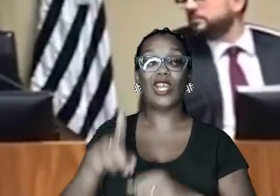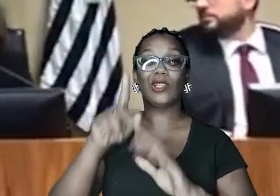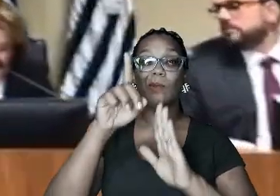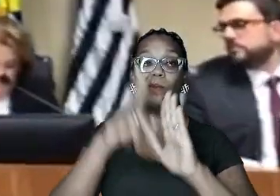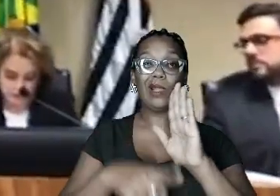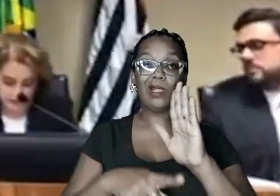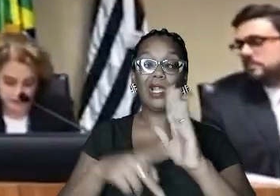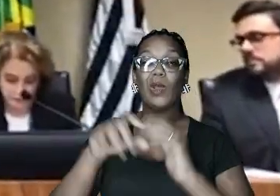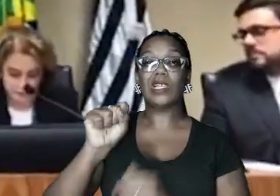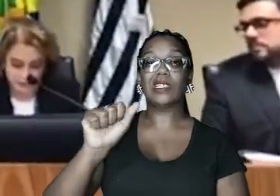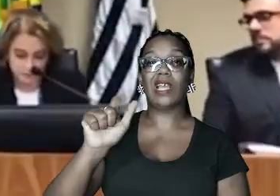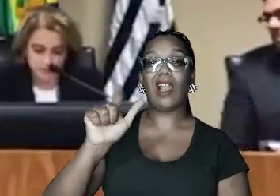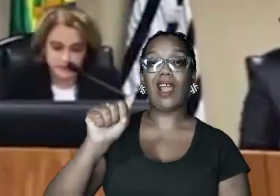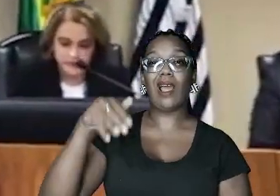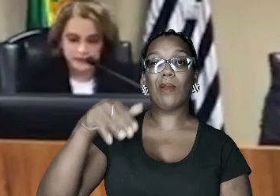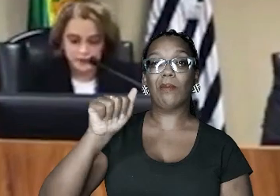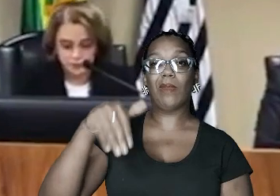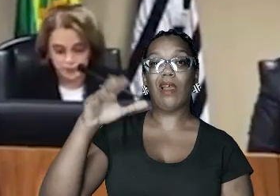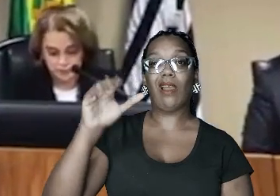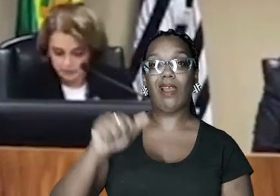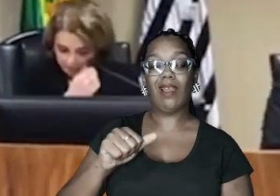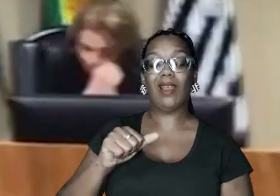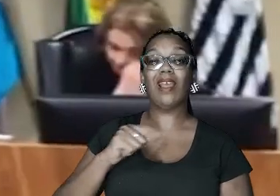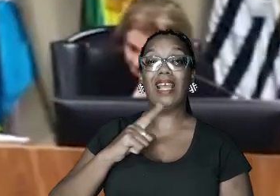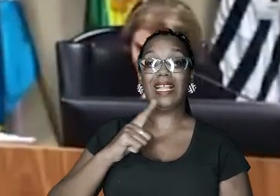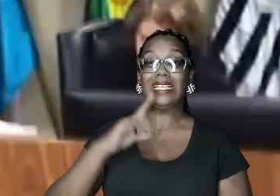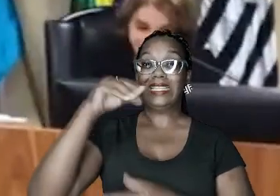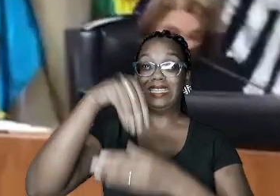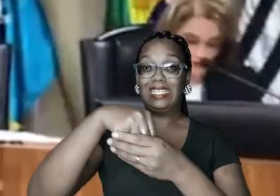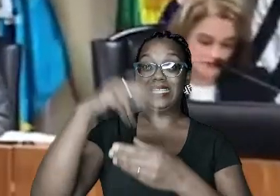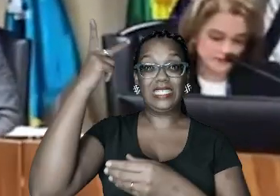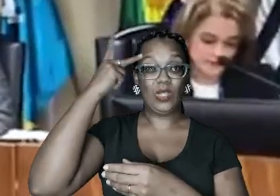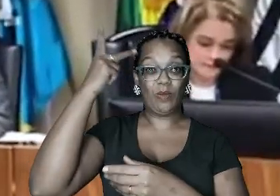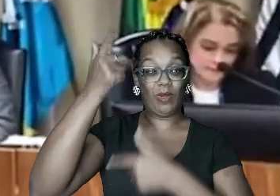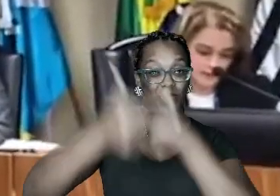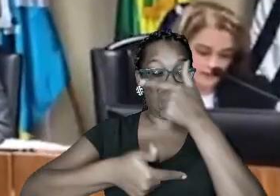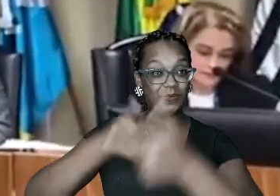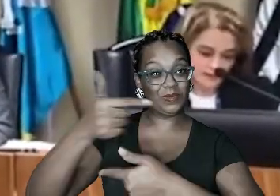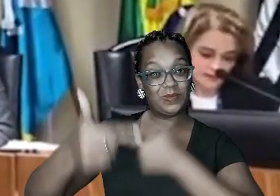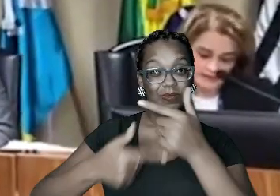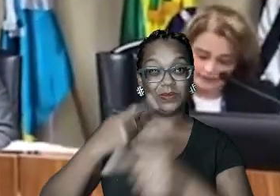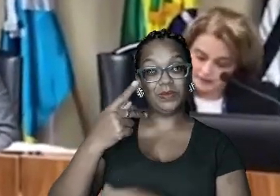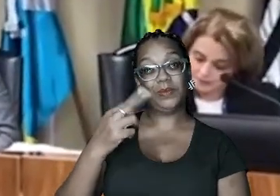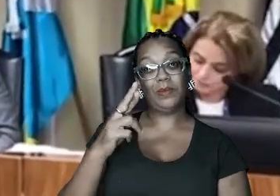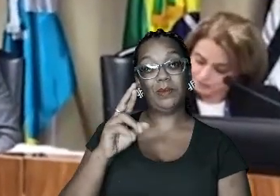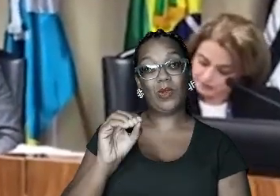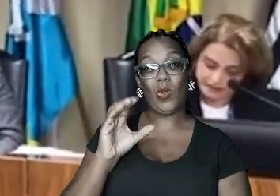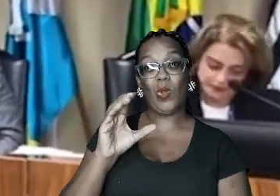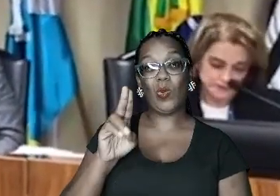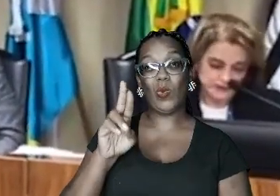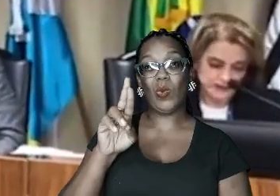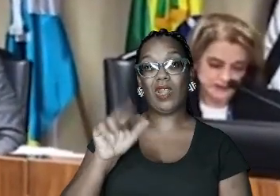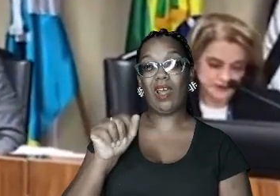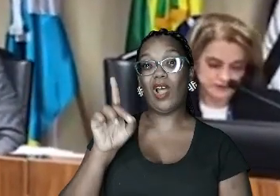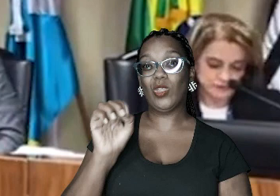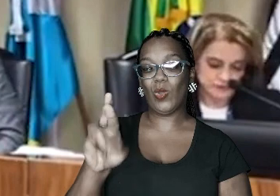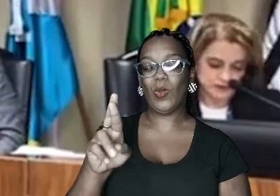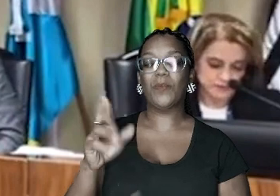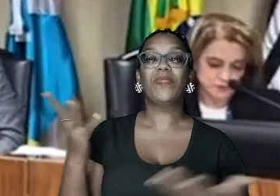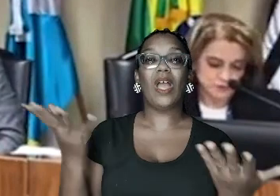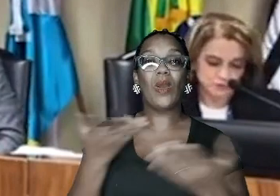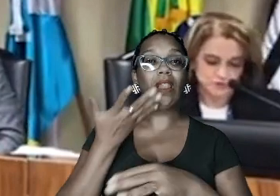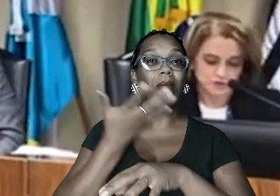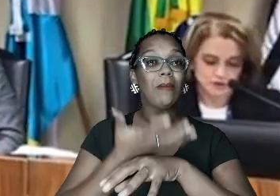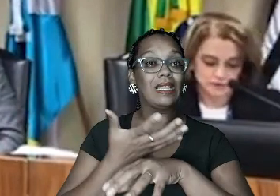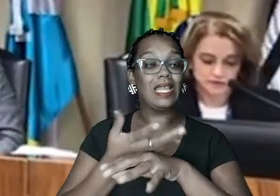é procuradora da República em São Paulo e atua preponderantemente na matéria penal relativa